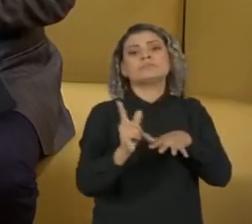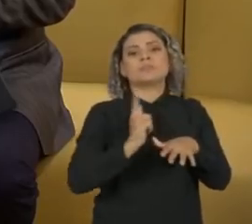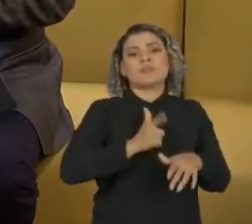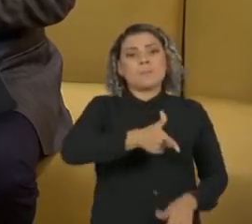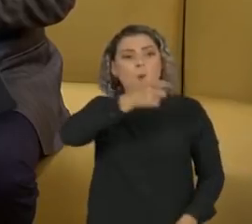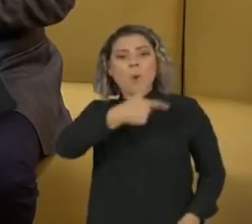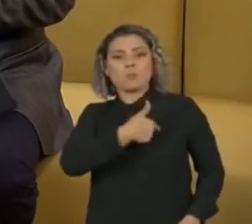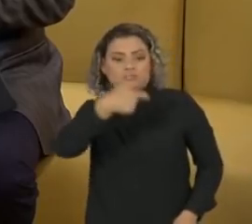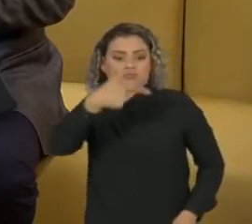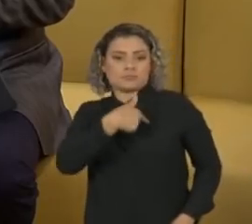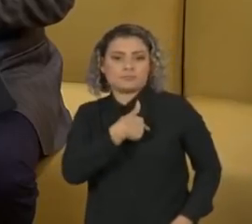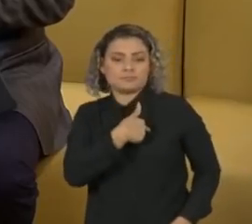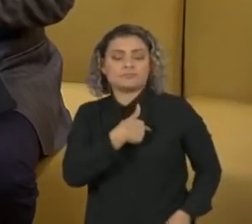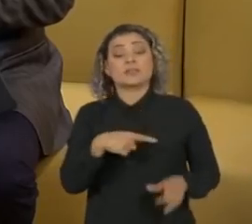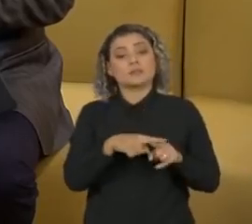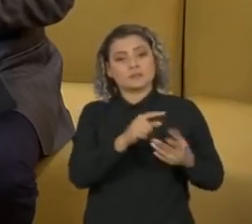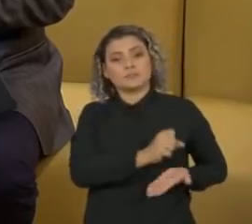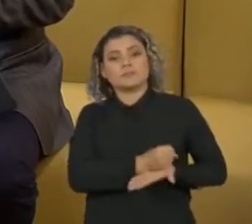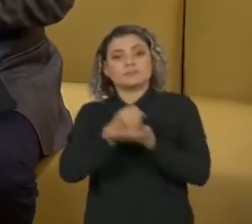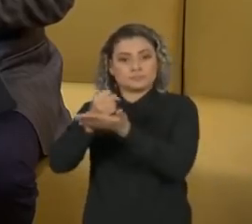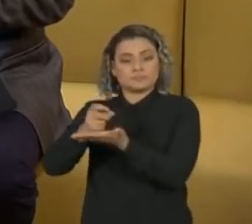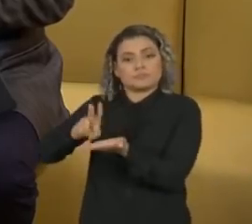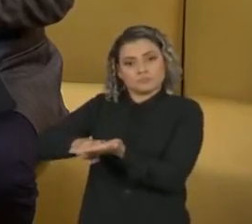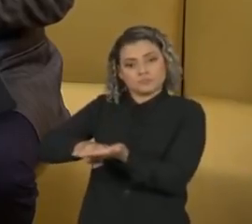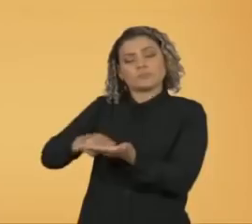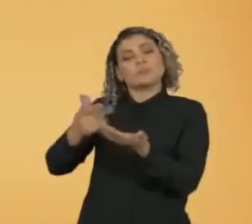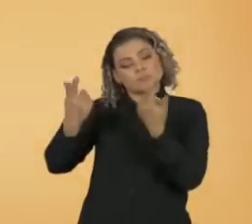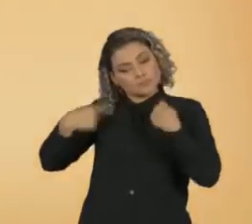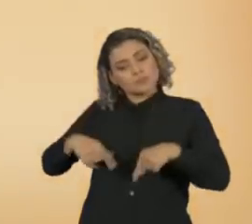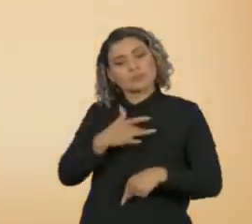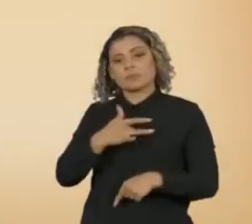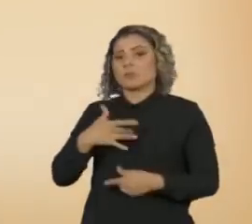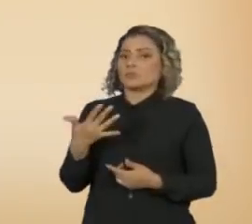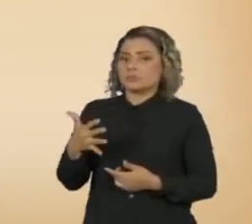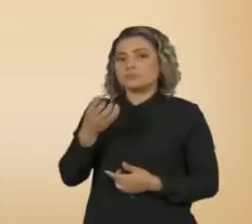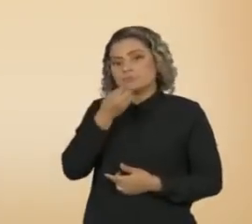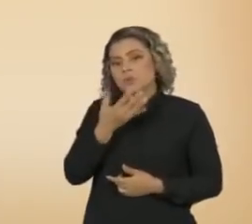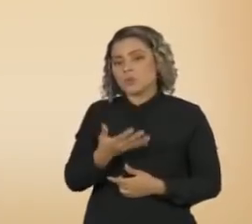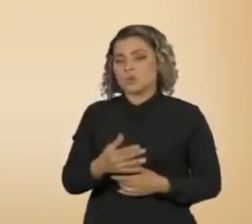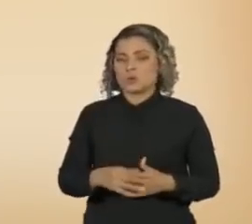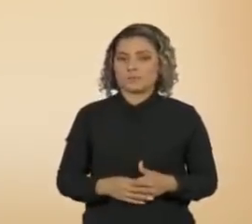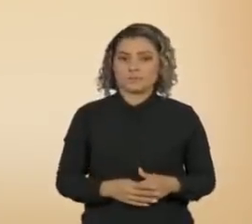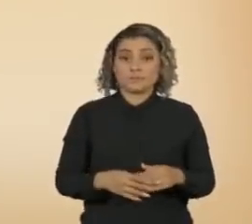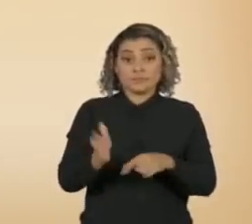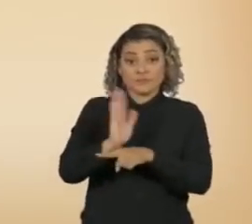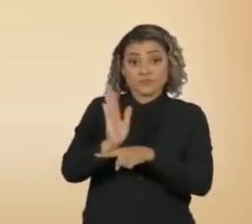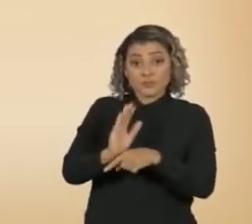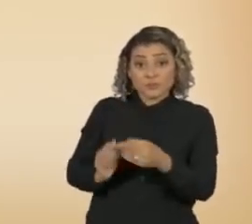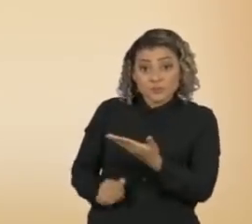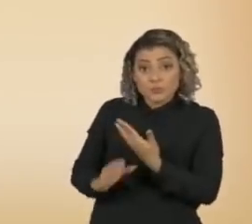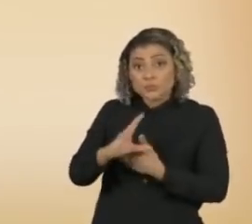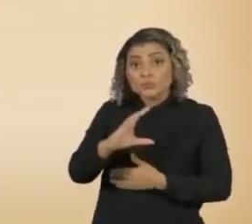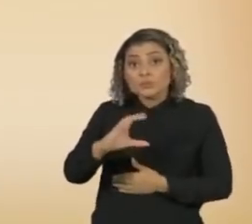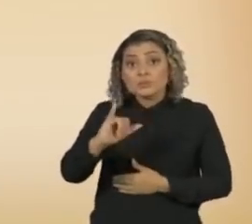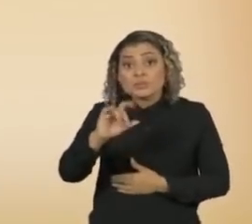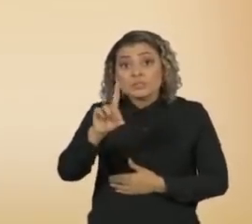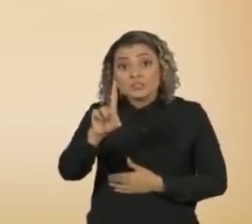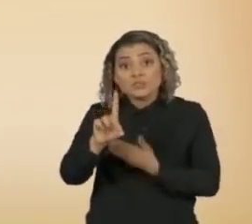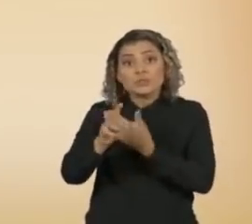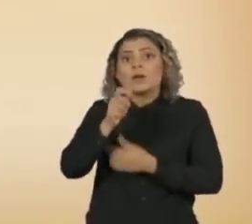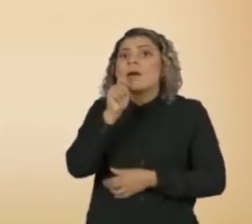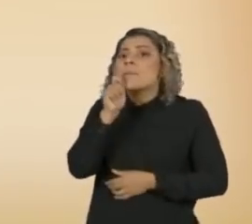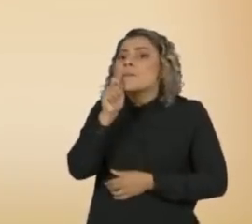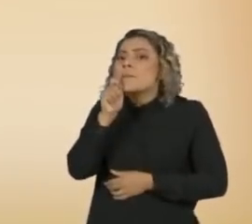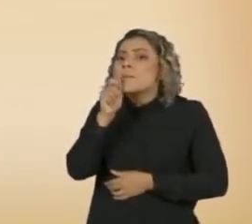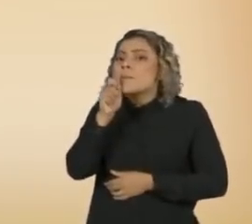enfermaria. Segundo o último boletim médico, o estado dele é estável. No vídeo, o senador Cid Gomes usa um